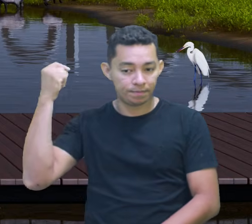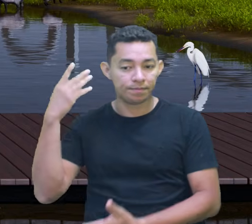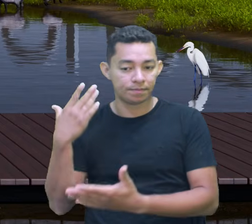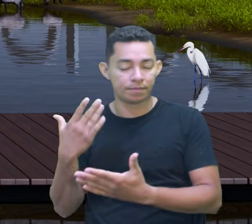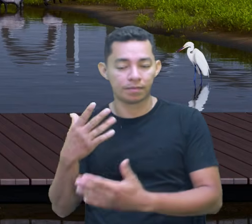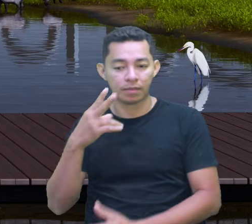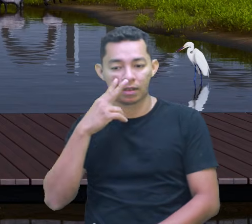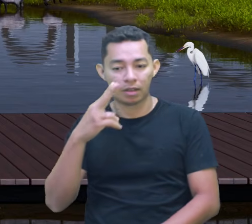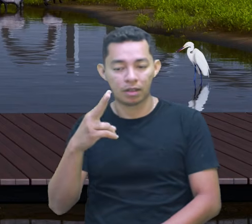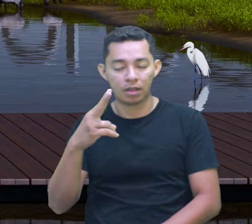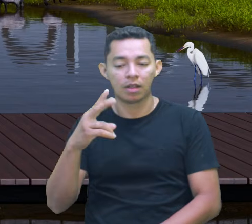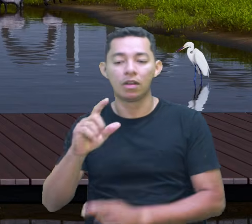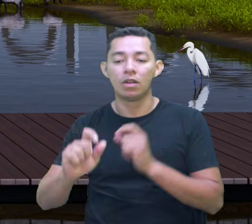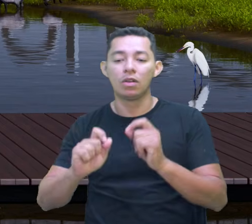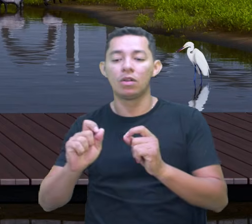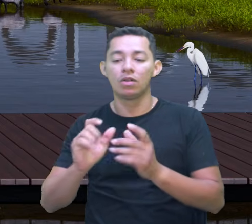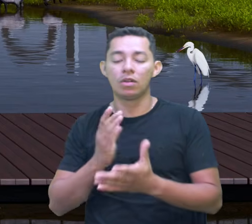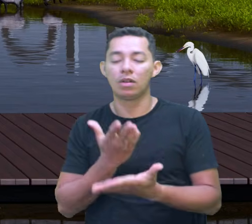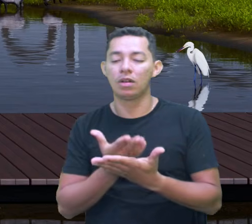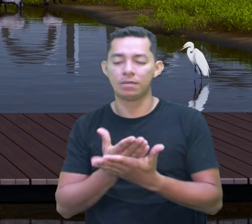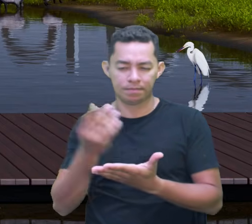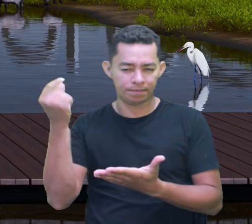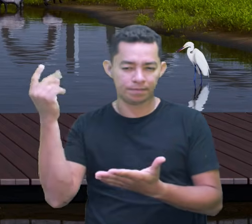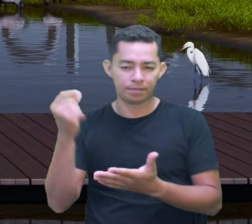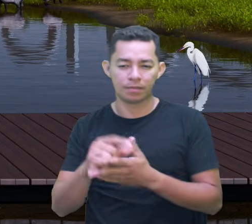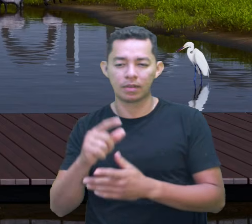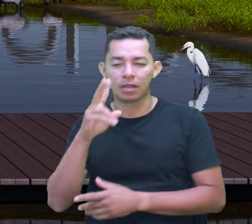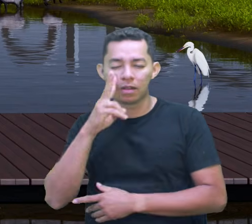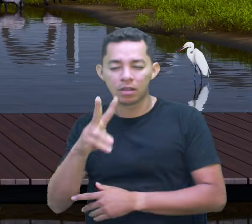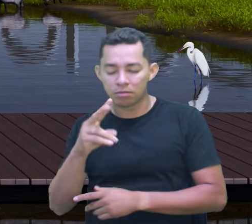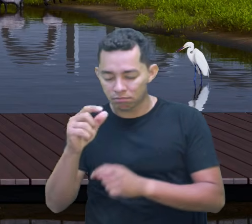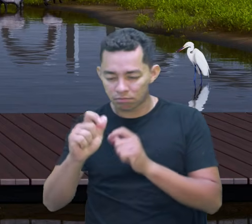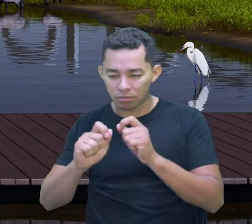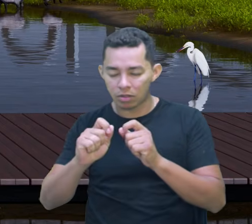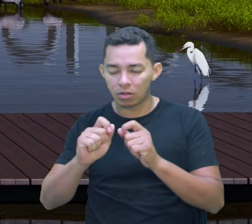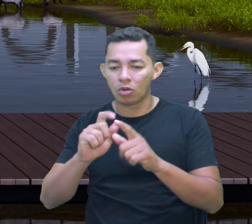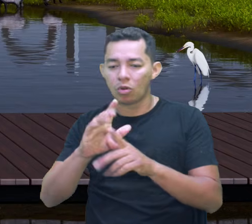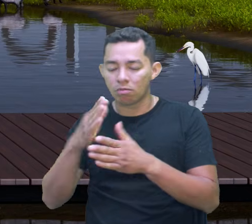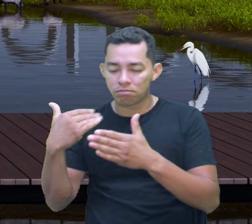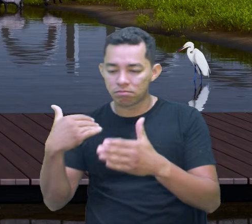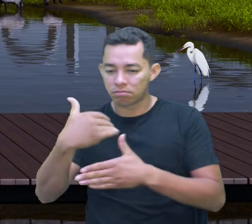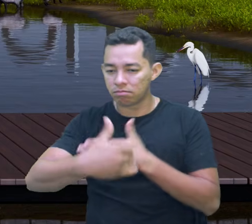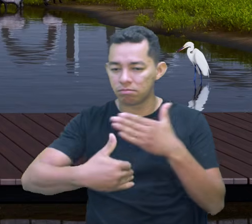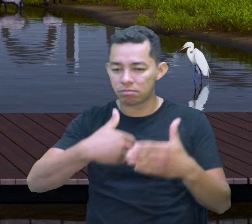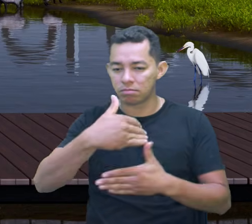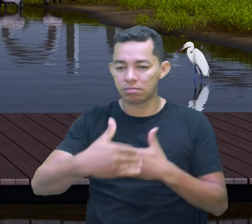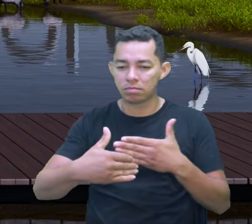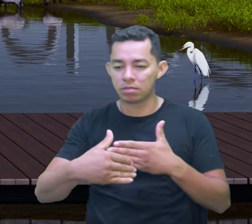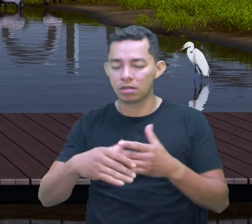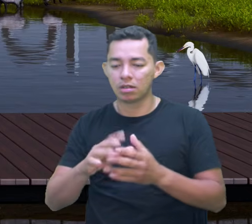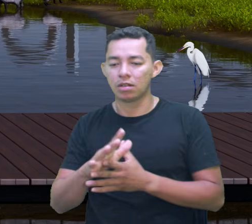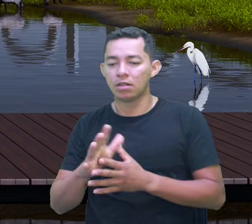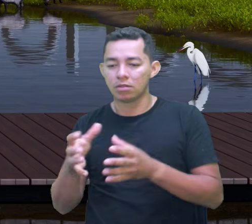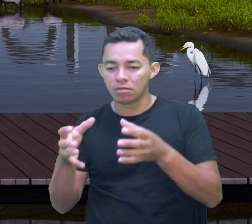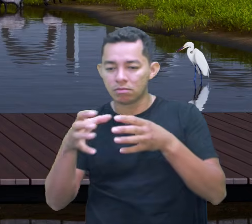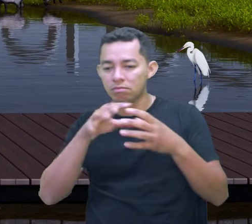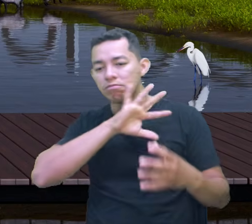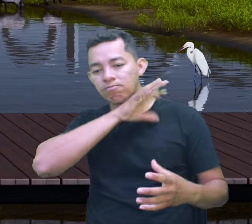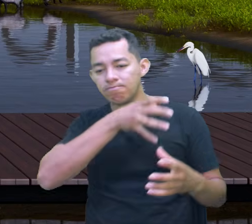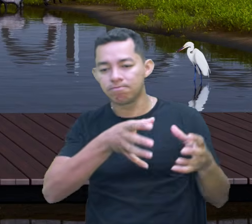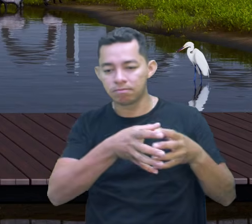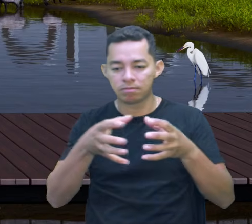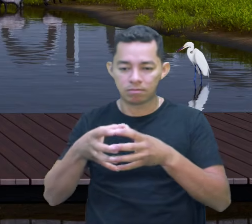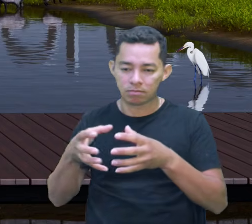aula que eu ministrei com vocês, nós vimos o processo de especiação, os mecanismos de isolamento. Então, vocês têm